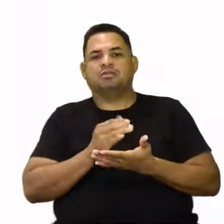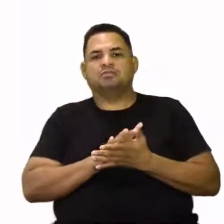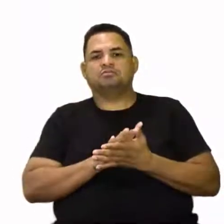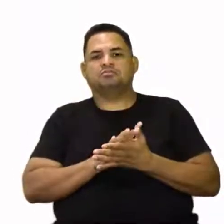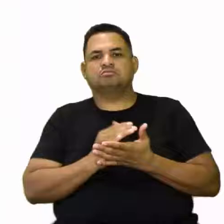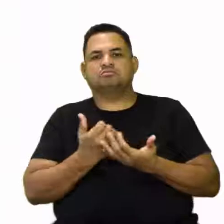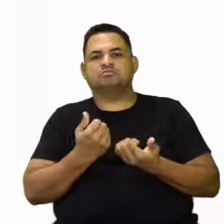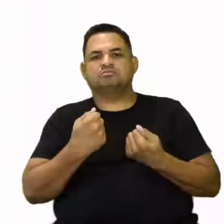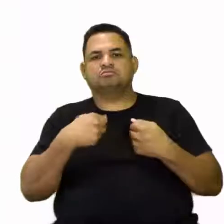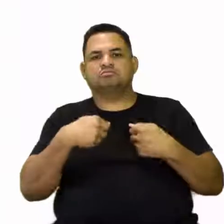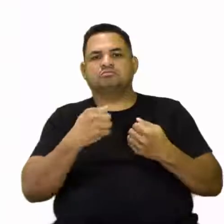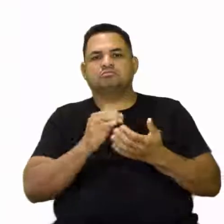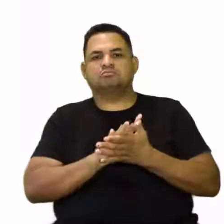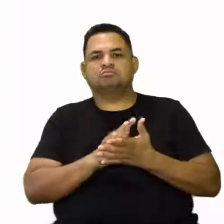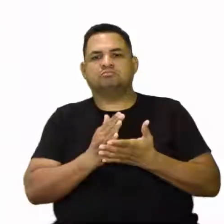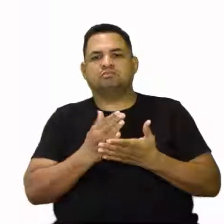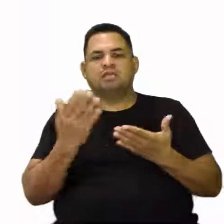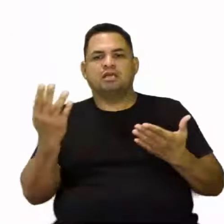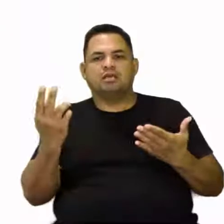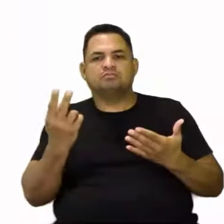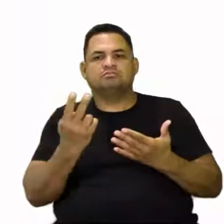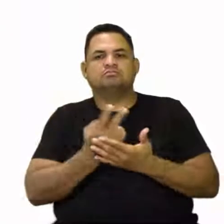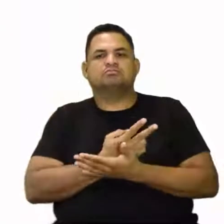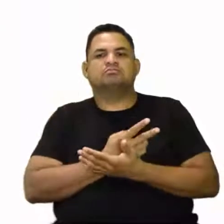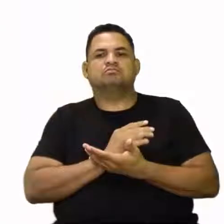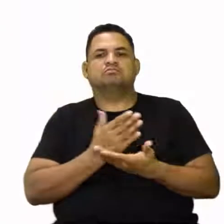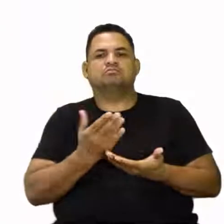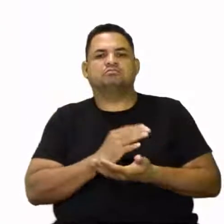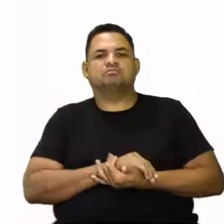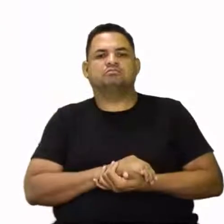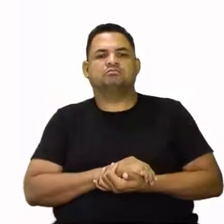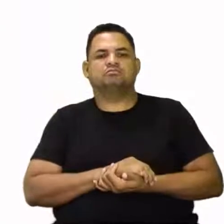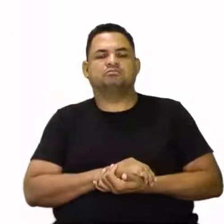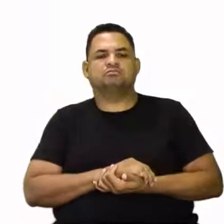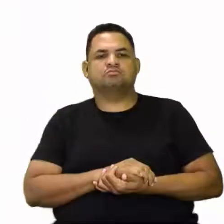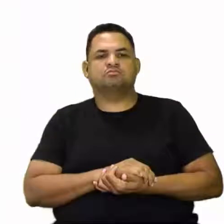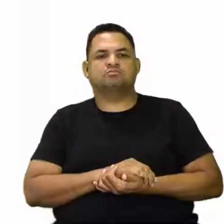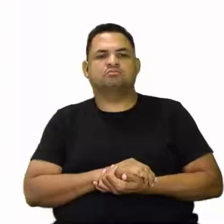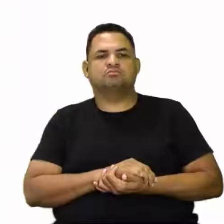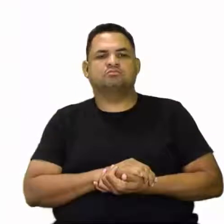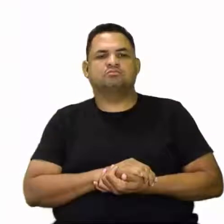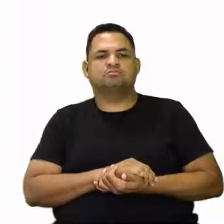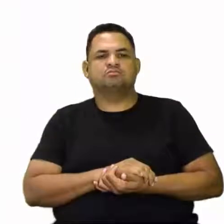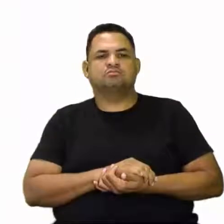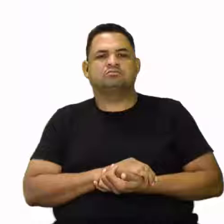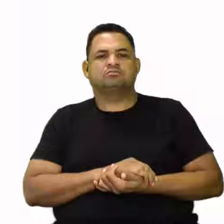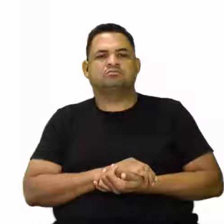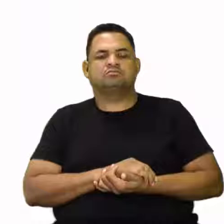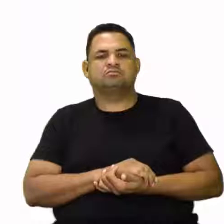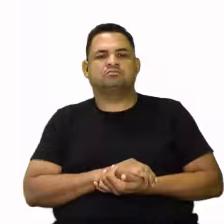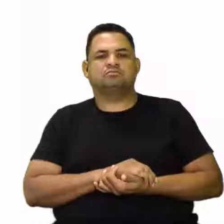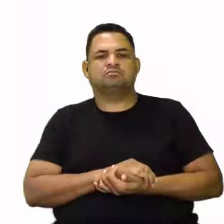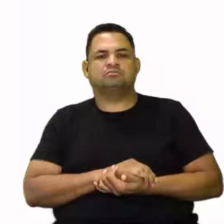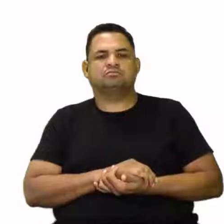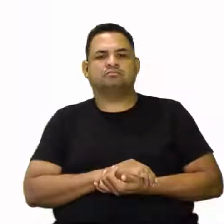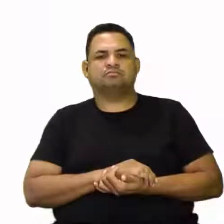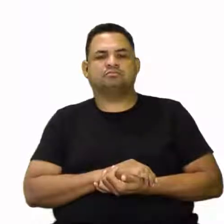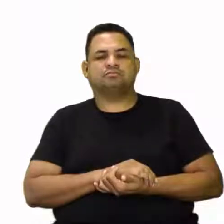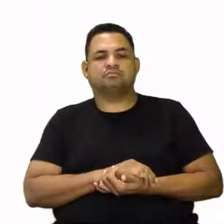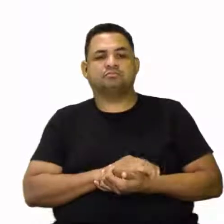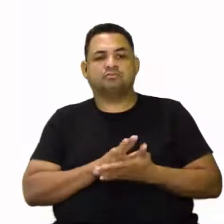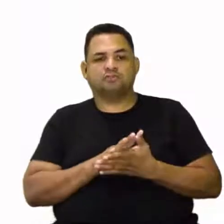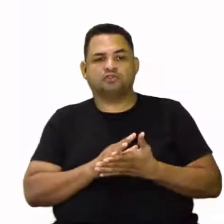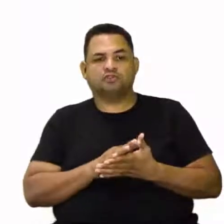provocam ação e, consequentemente, as vendas. Os titulares diretos, que eles vão